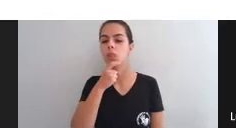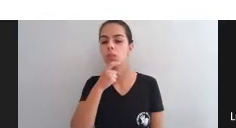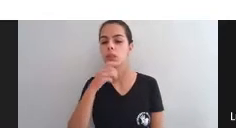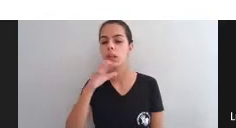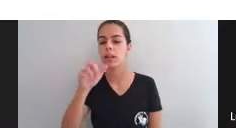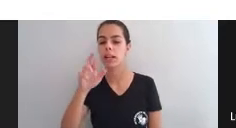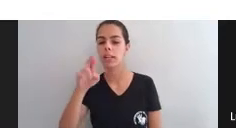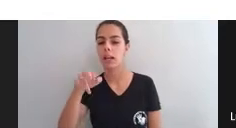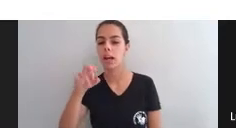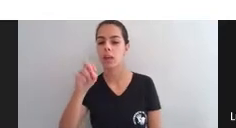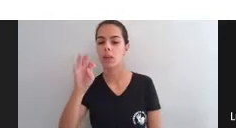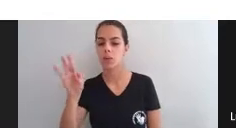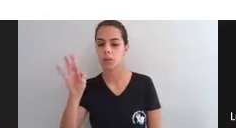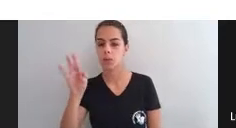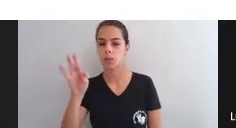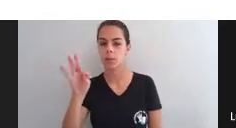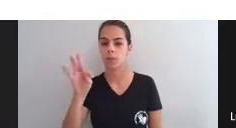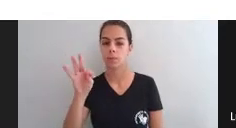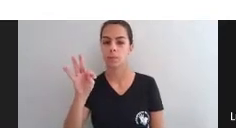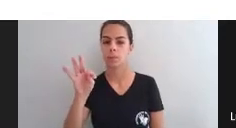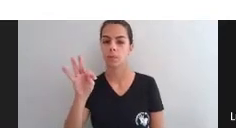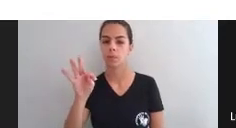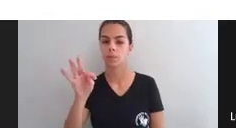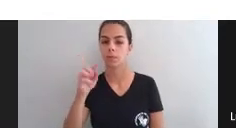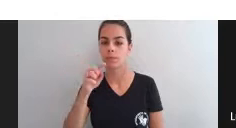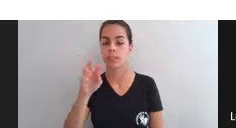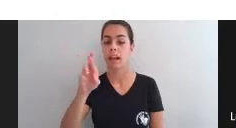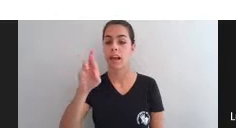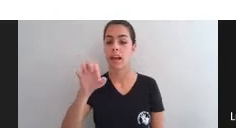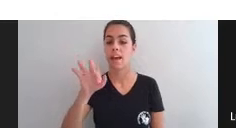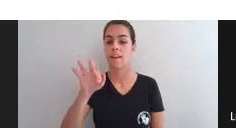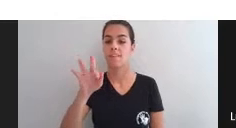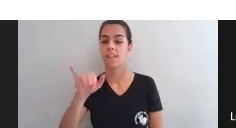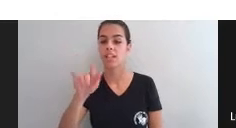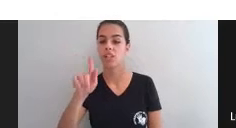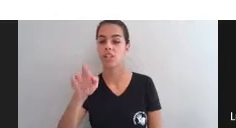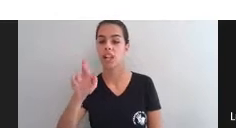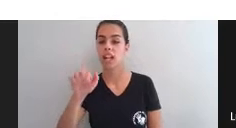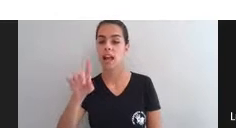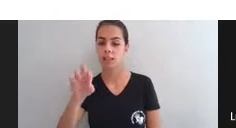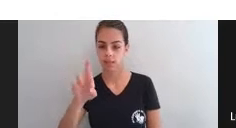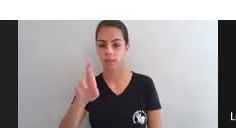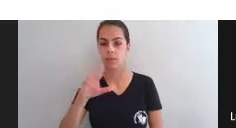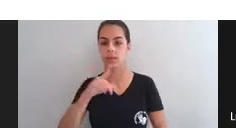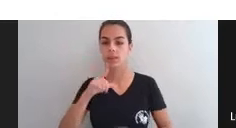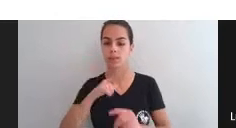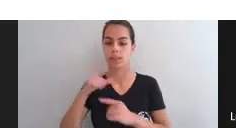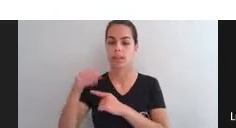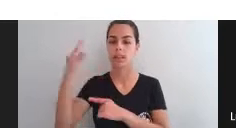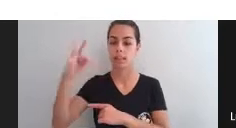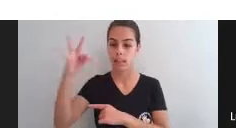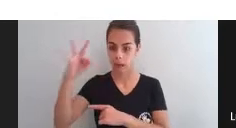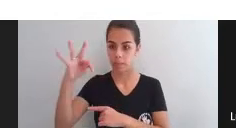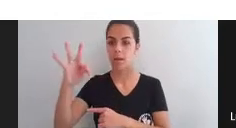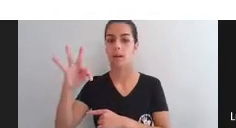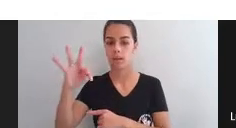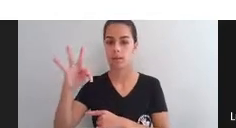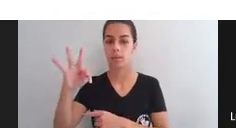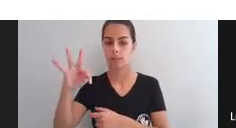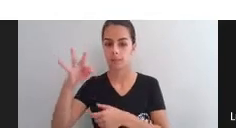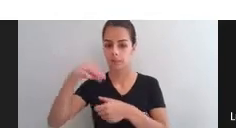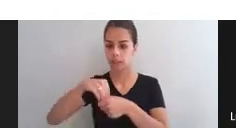né? E o refrigerador de Carnot vai operar com o trabalho realizado